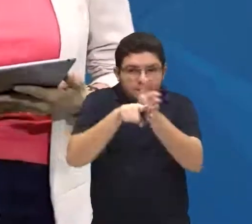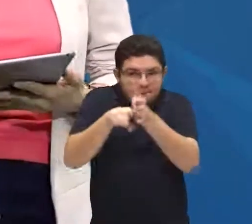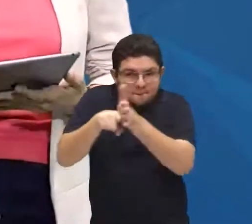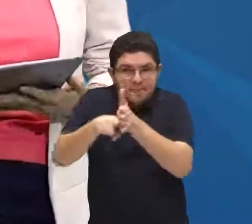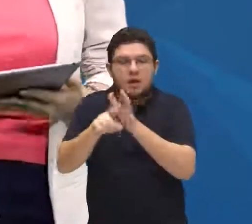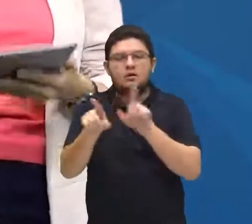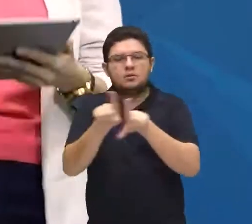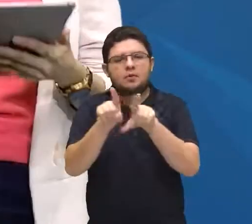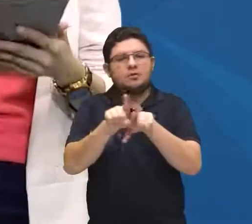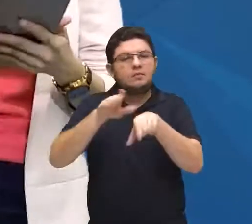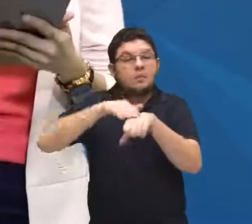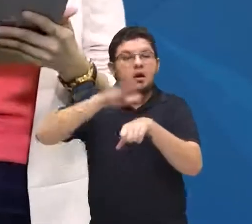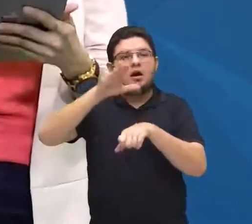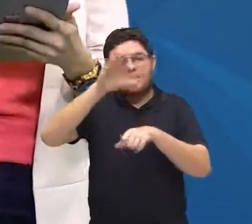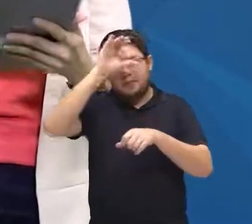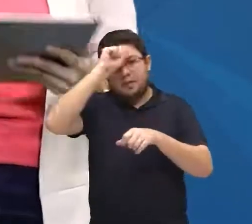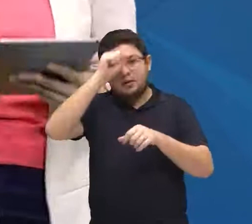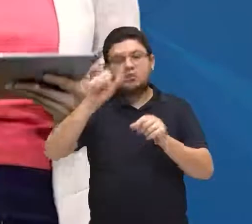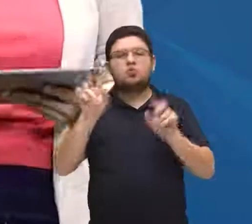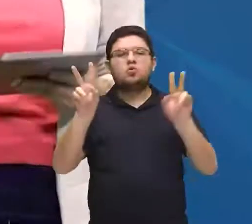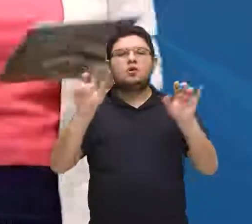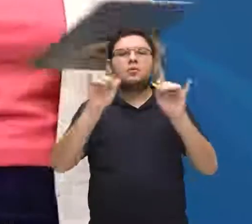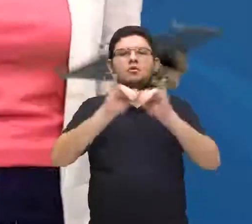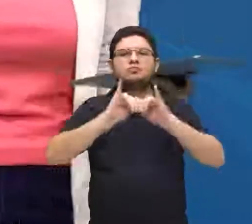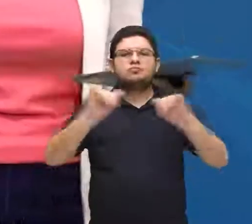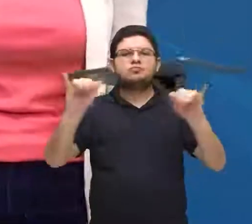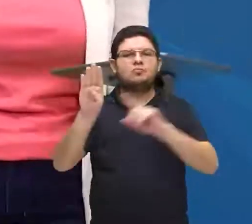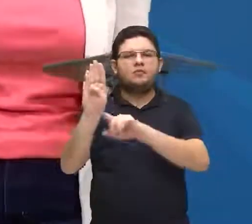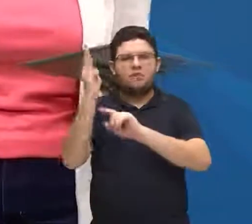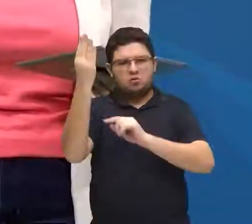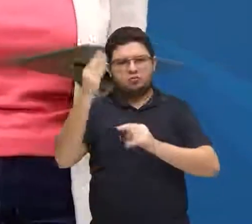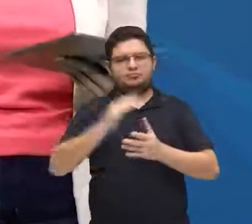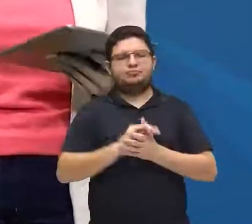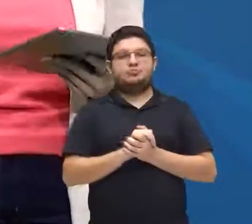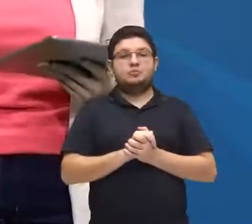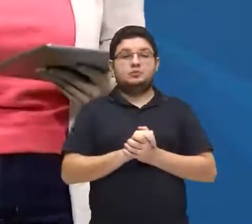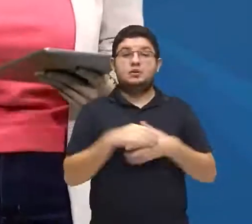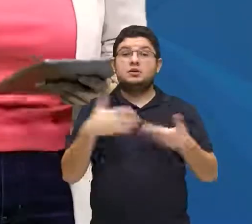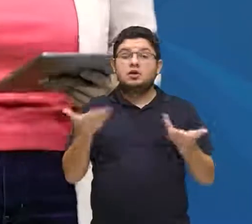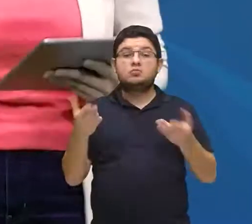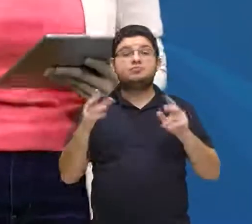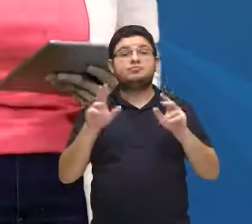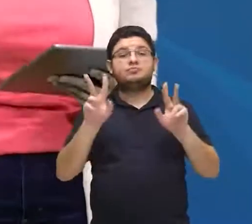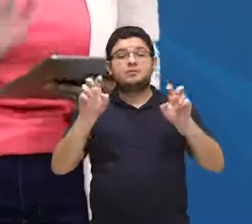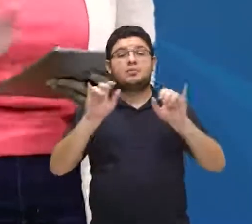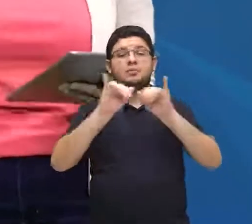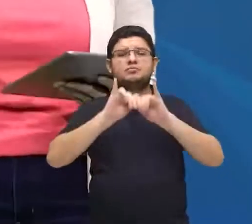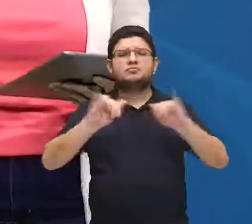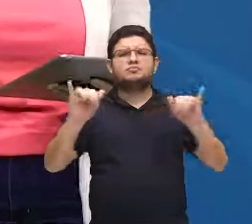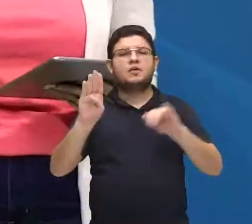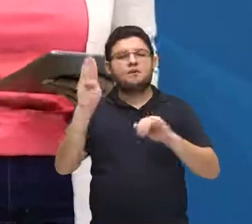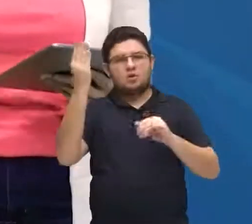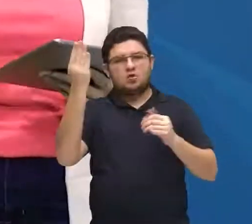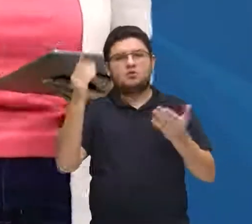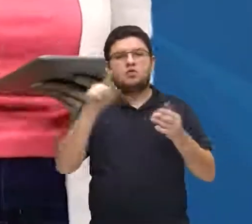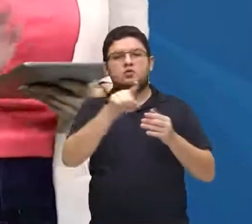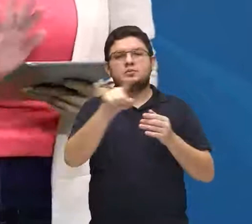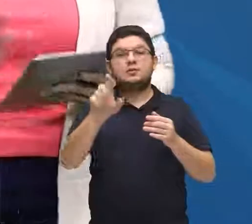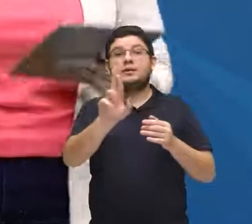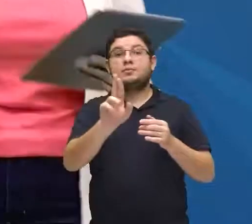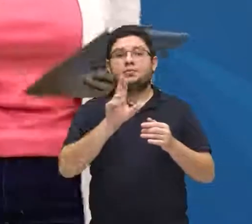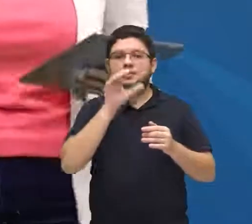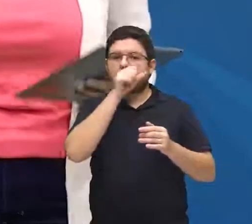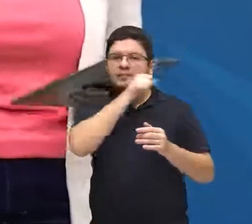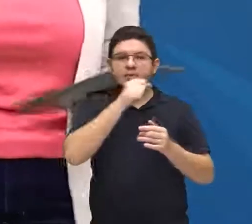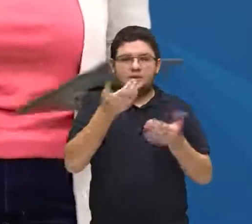a temática de fake news, tá bom? E falando em fake news, responde para mim agora. Olha só, por isso que não dá tempo